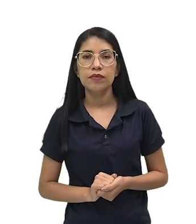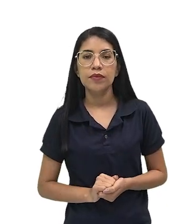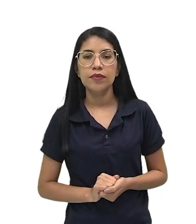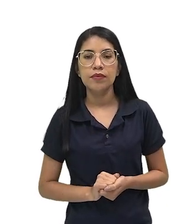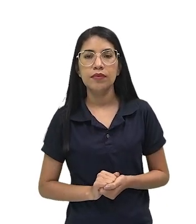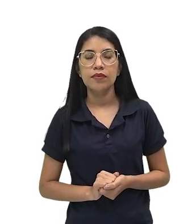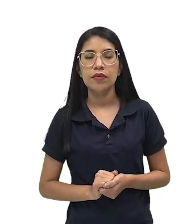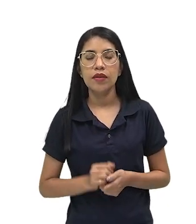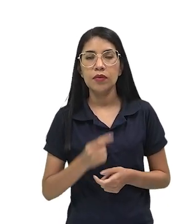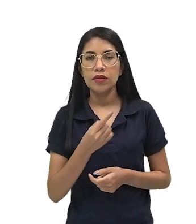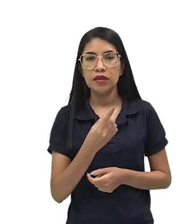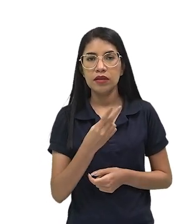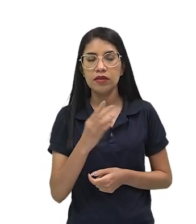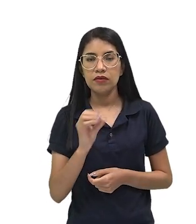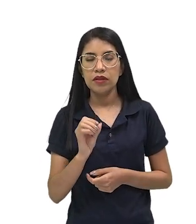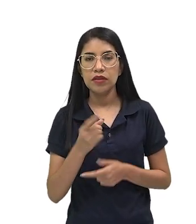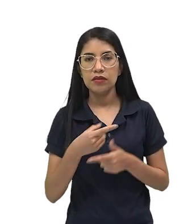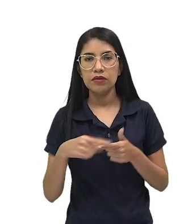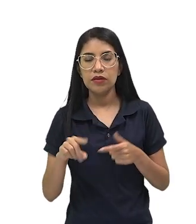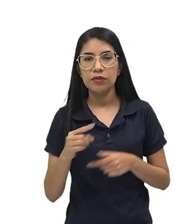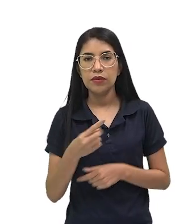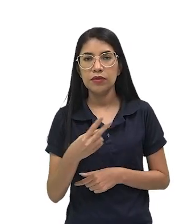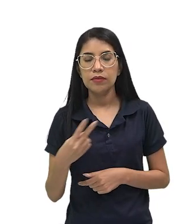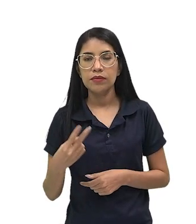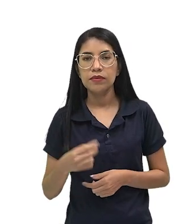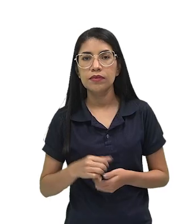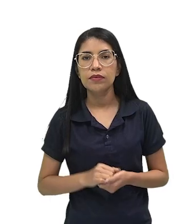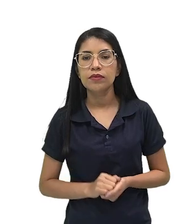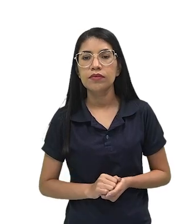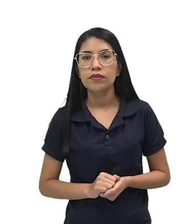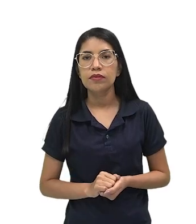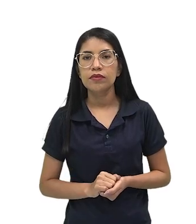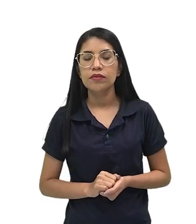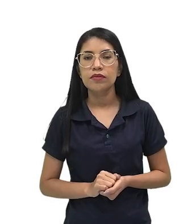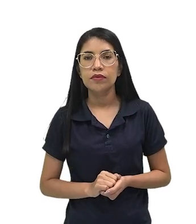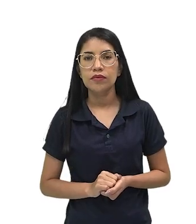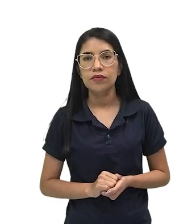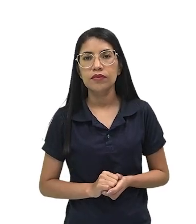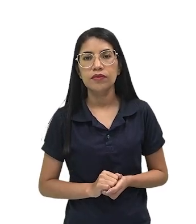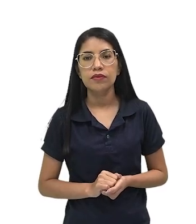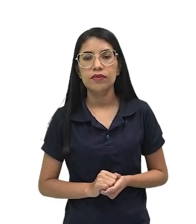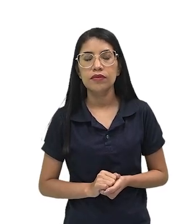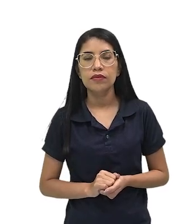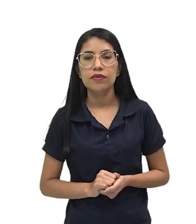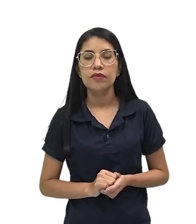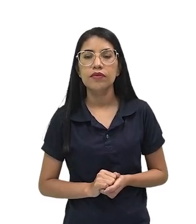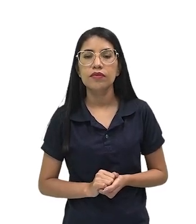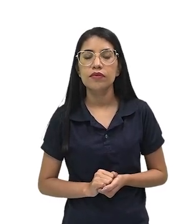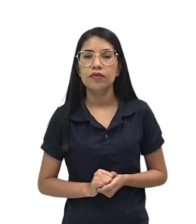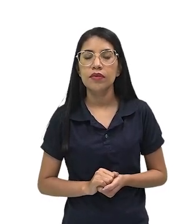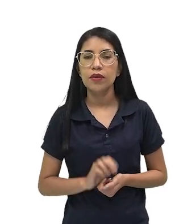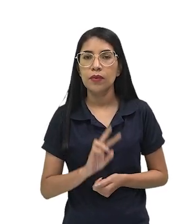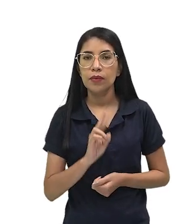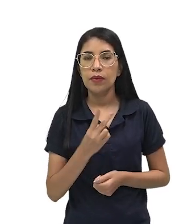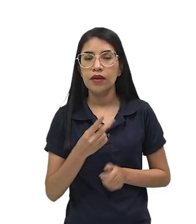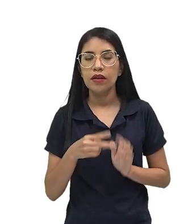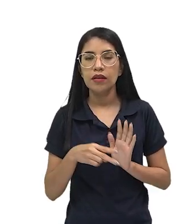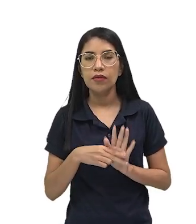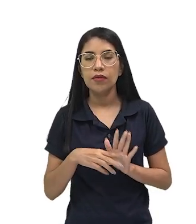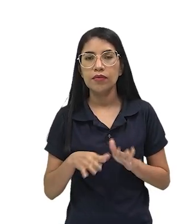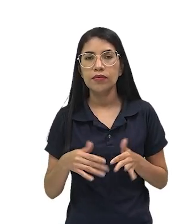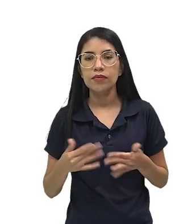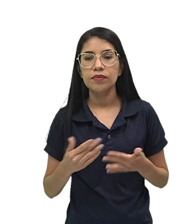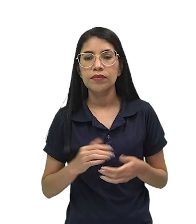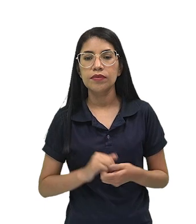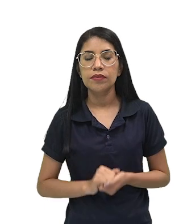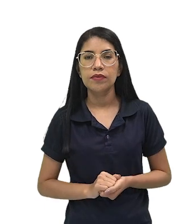ó. 120 dividido por 12. Dividindo 120 por 12, isso vai me dar o